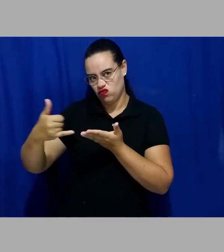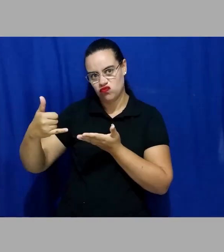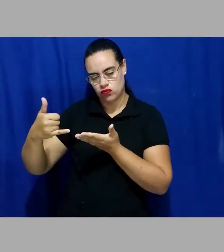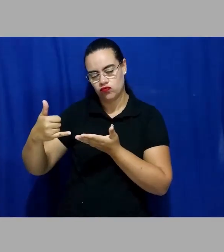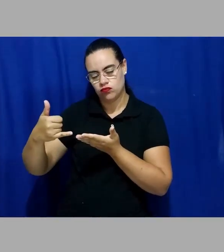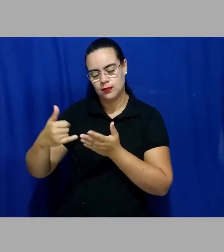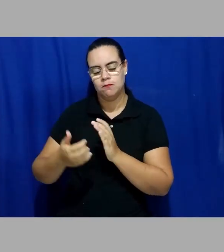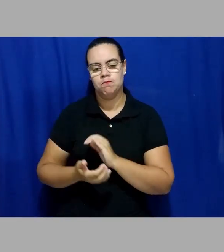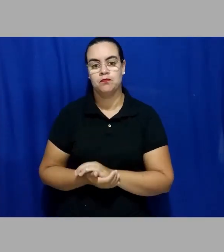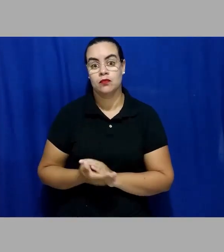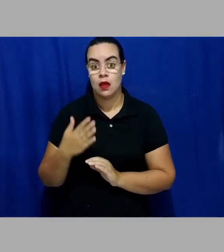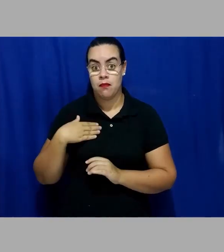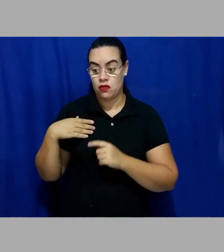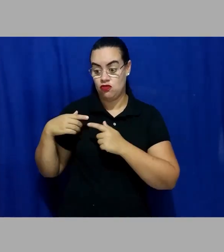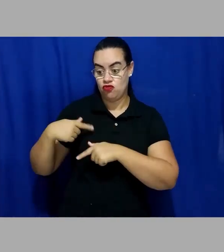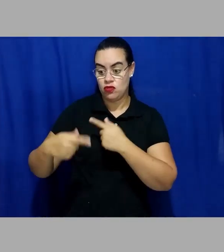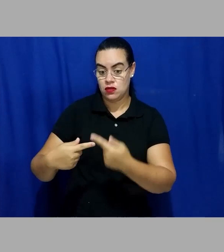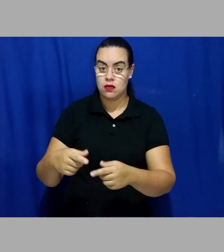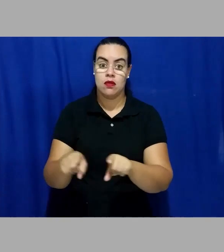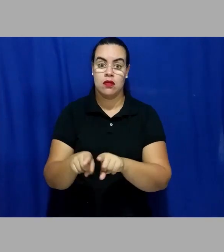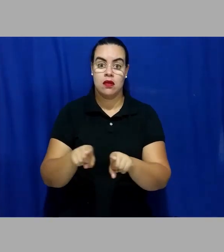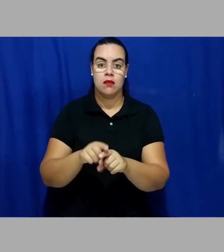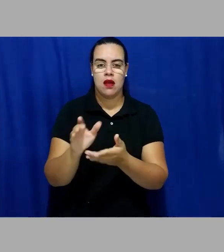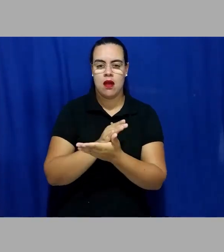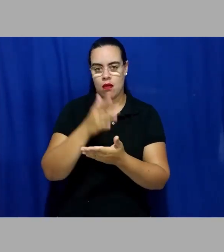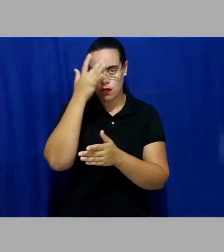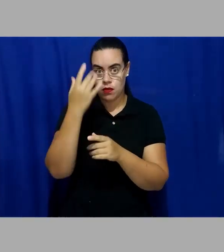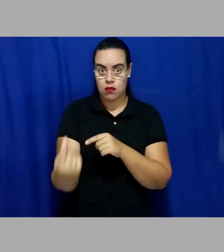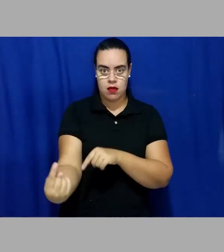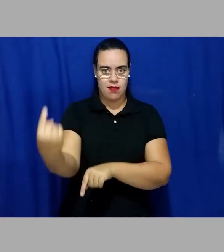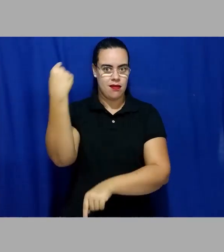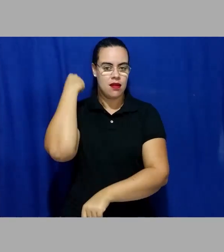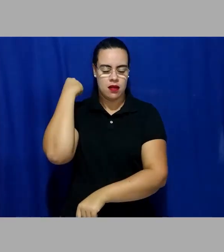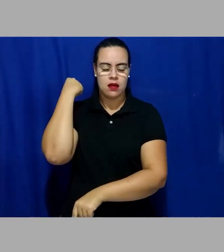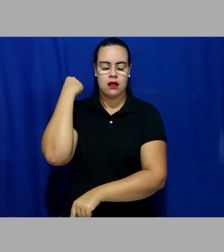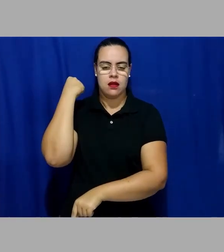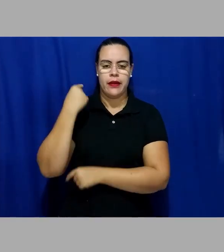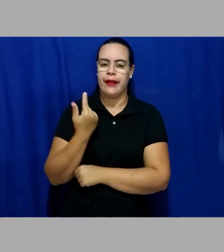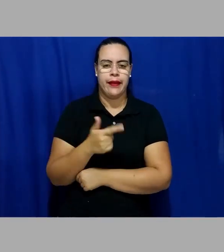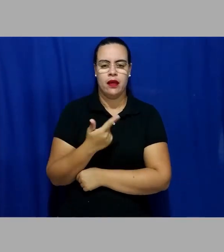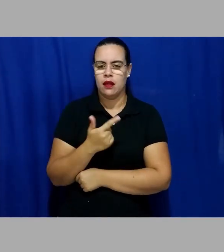minha geração e as que antecederam a minha,